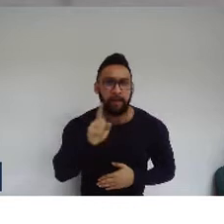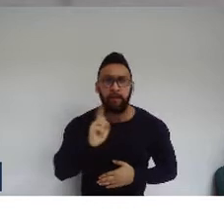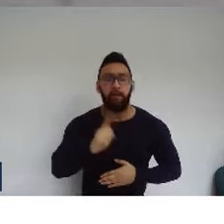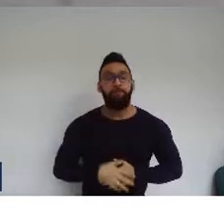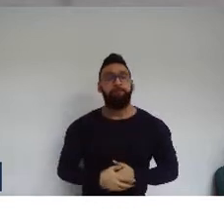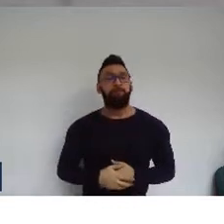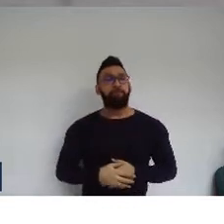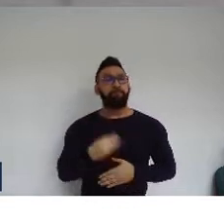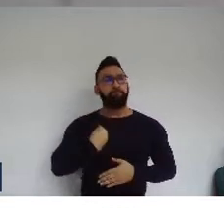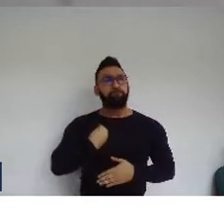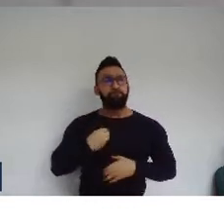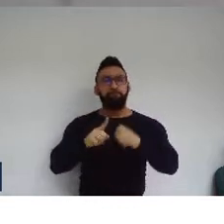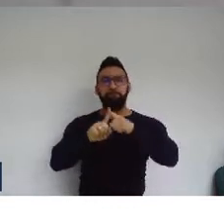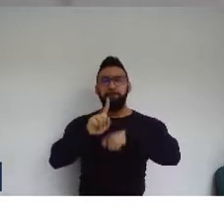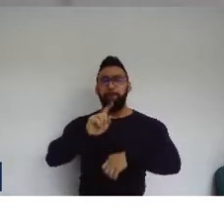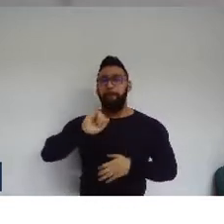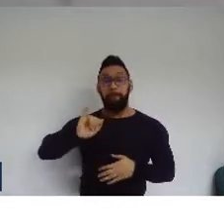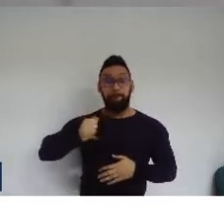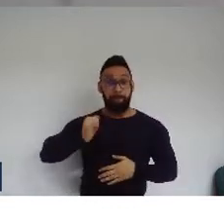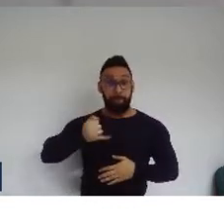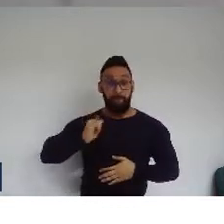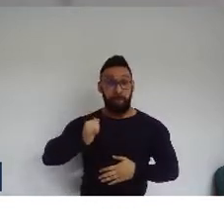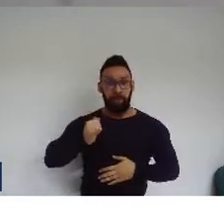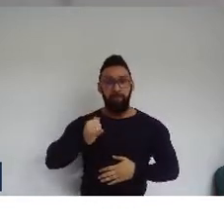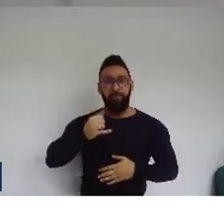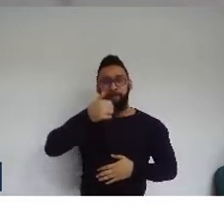janeiro de